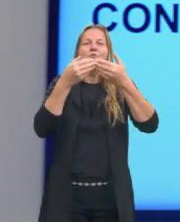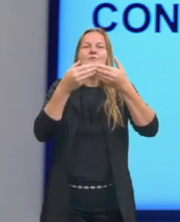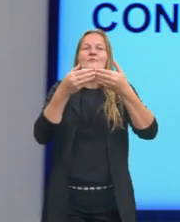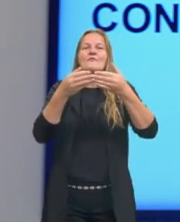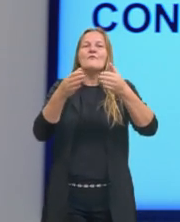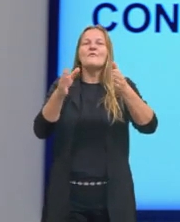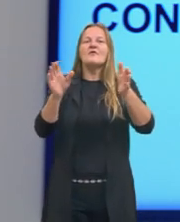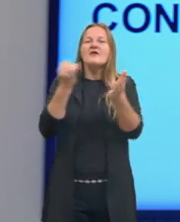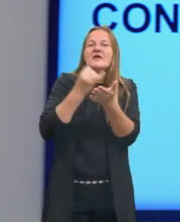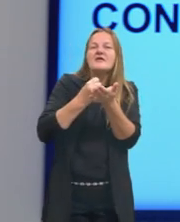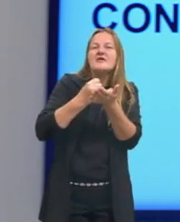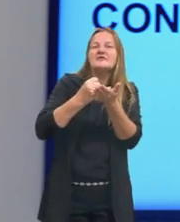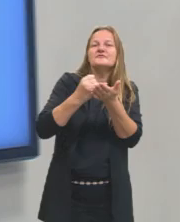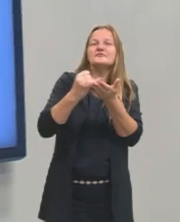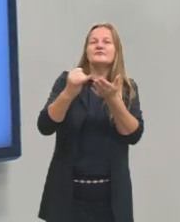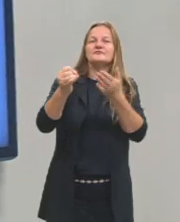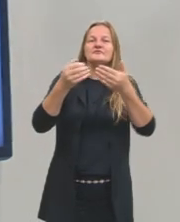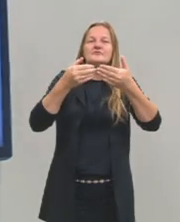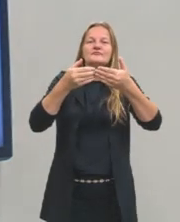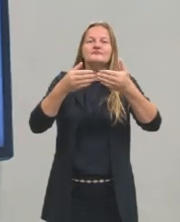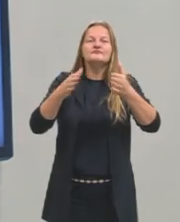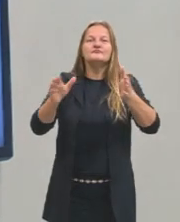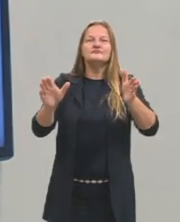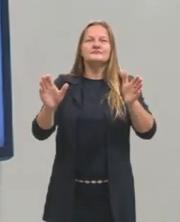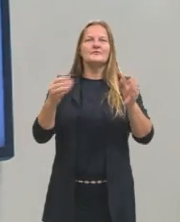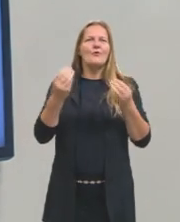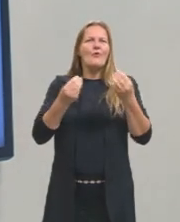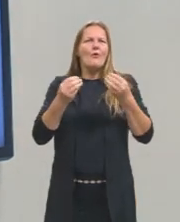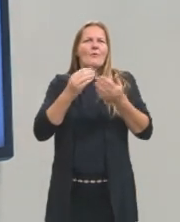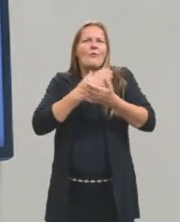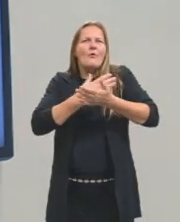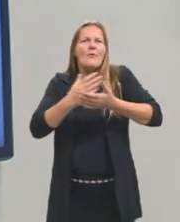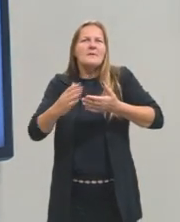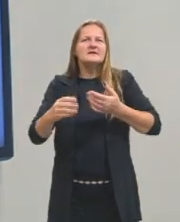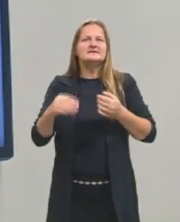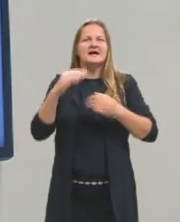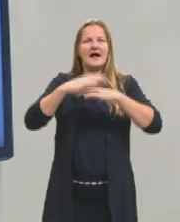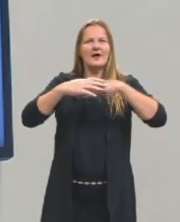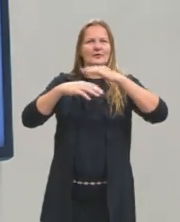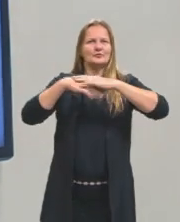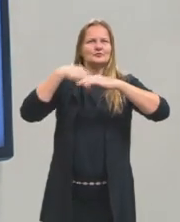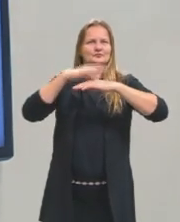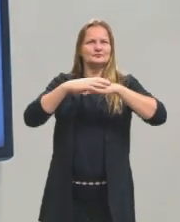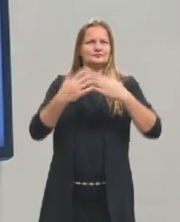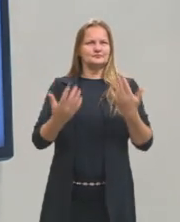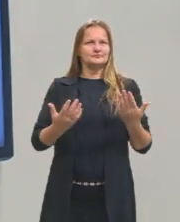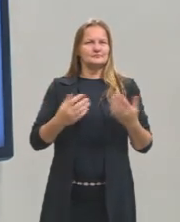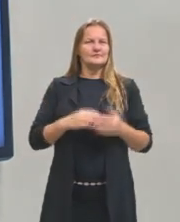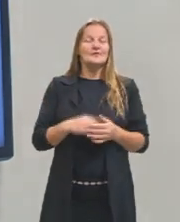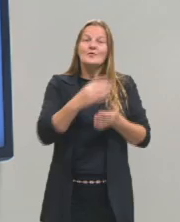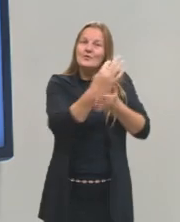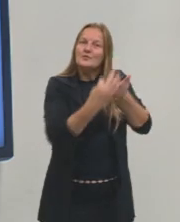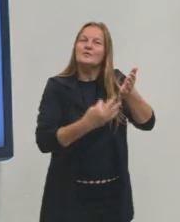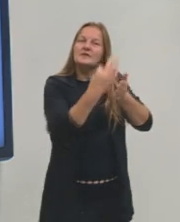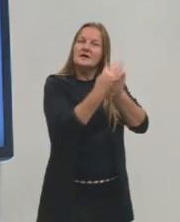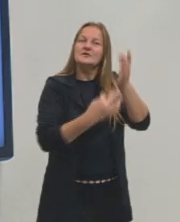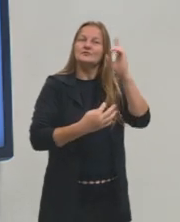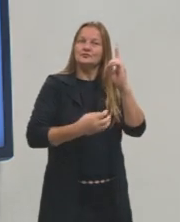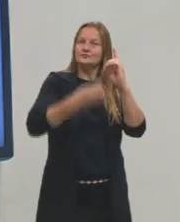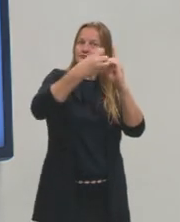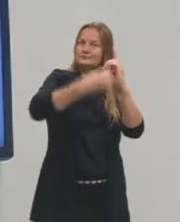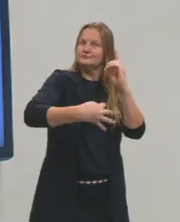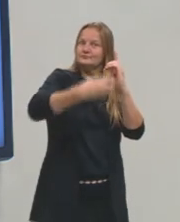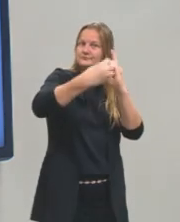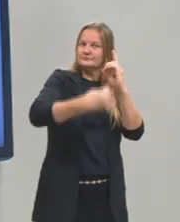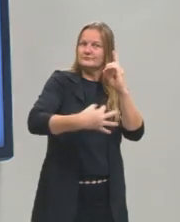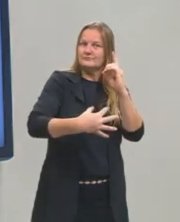portanto desse texto Aquela aquele início né como nós vamos começar a construir um texto dissertativo argumentativo